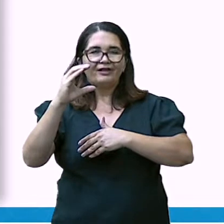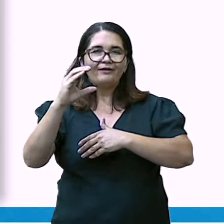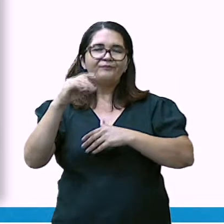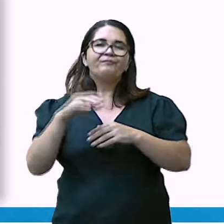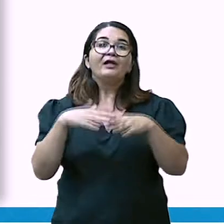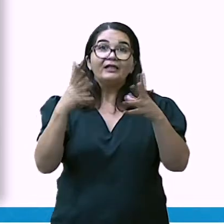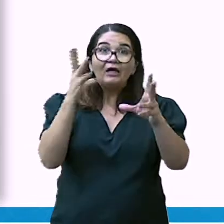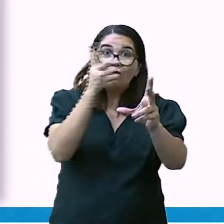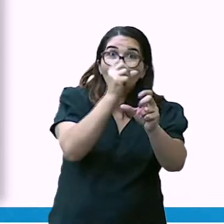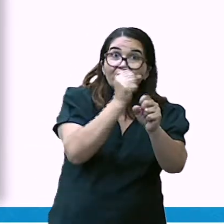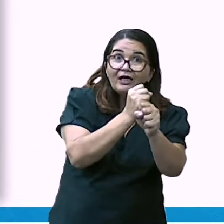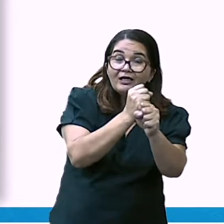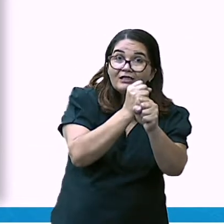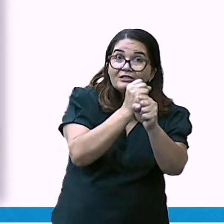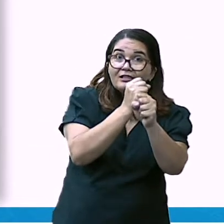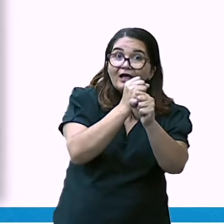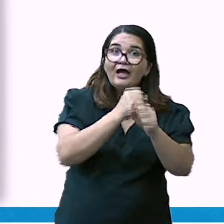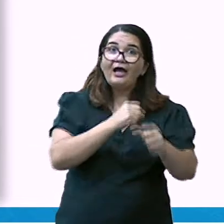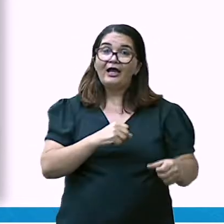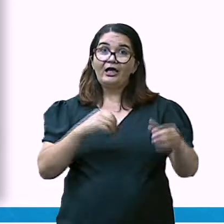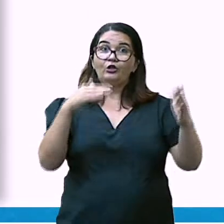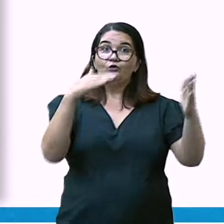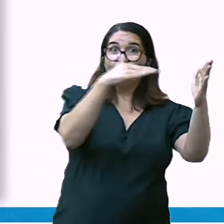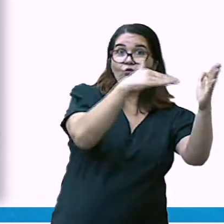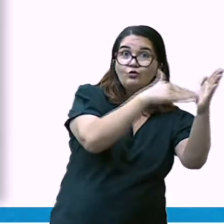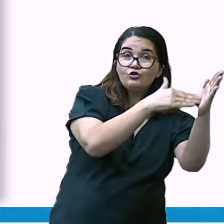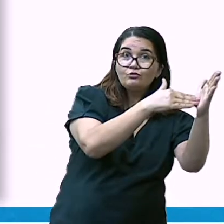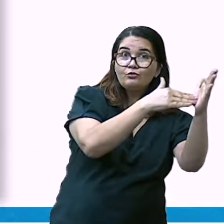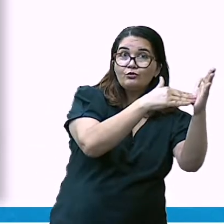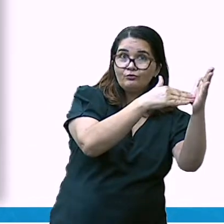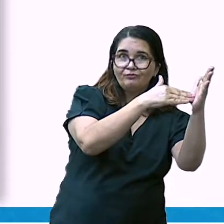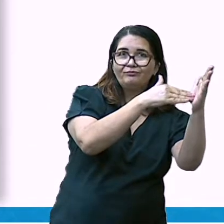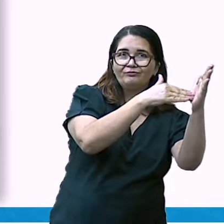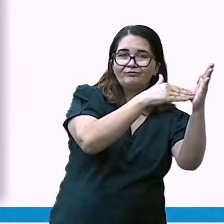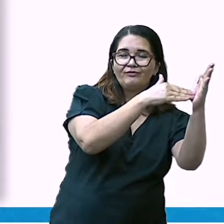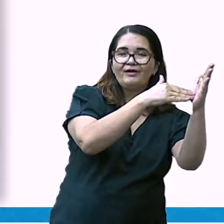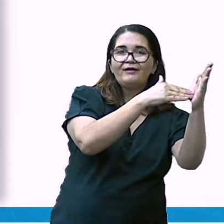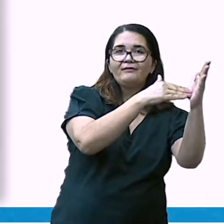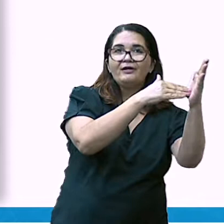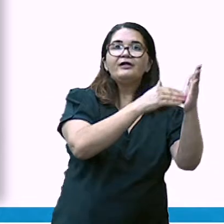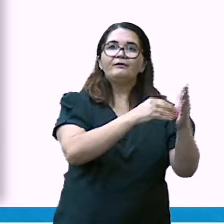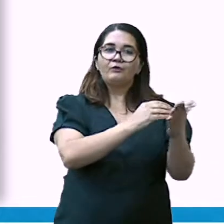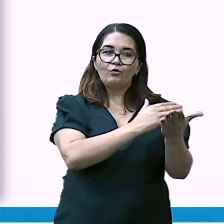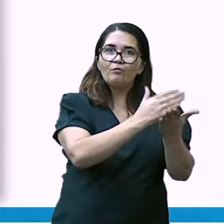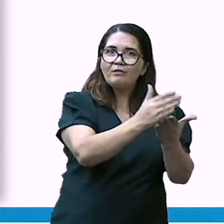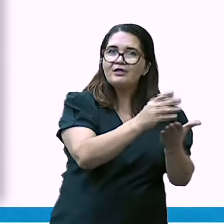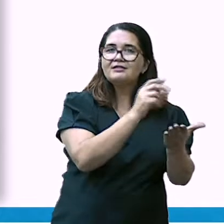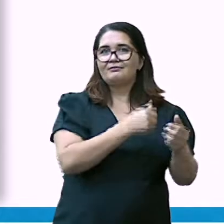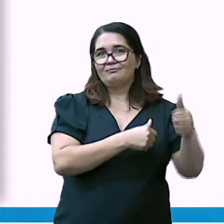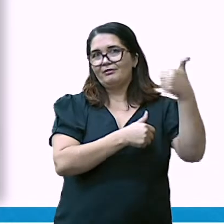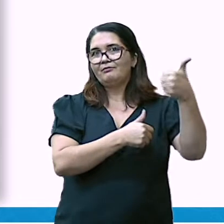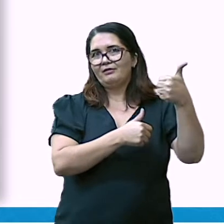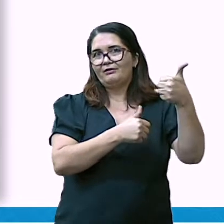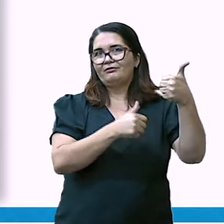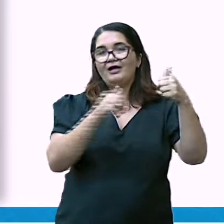As modificações realizadas na superfície terrestre eram o quê?